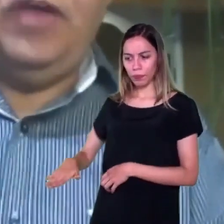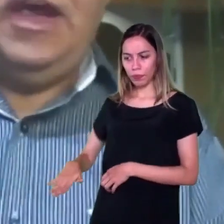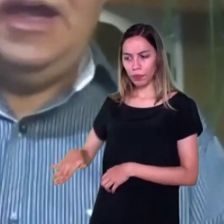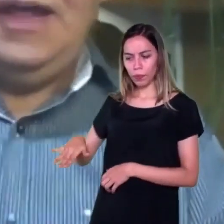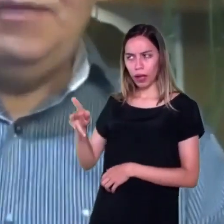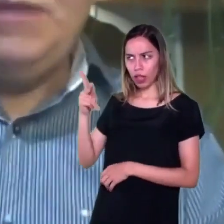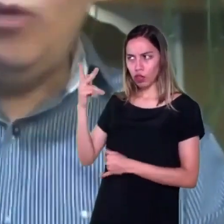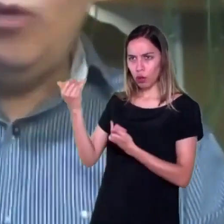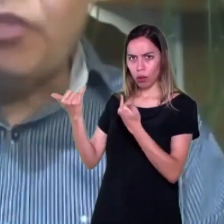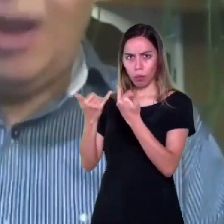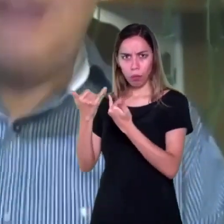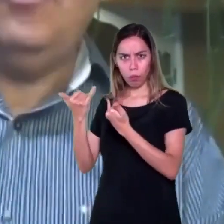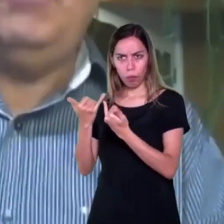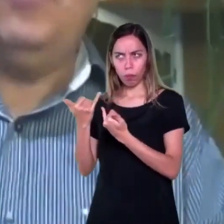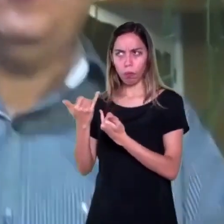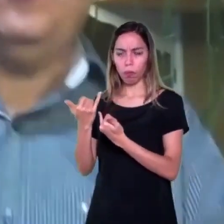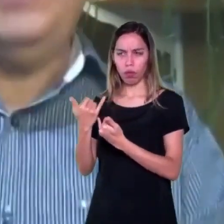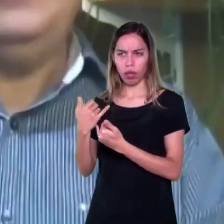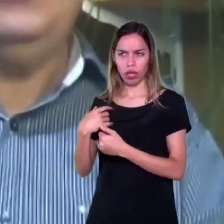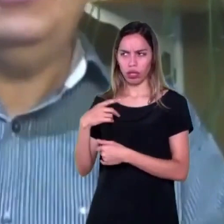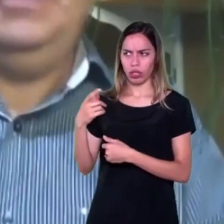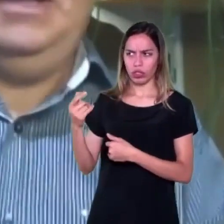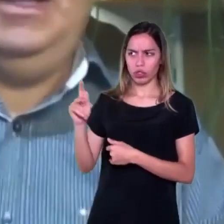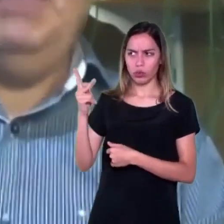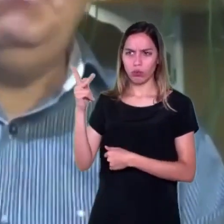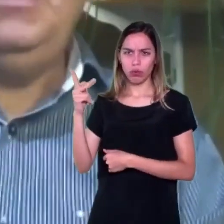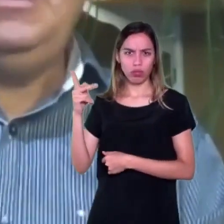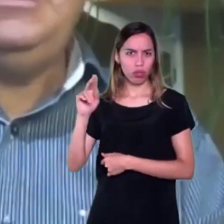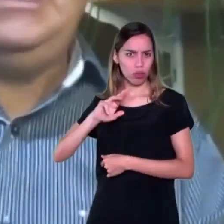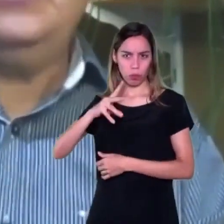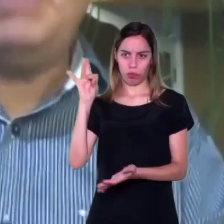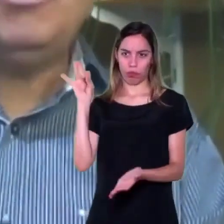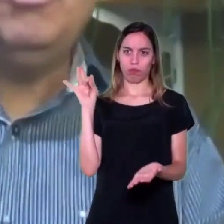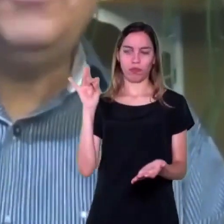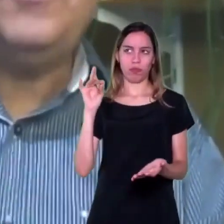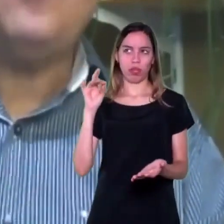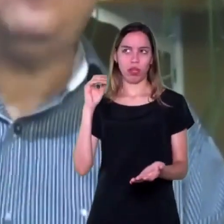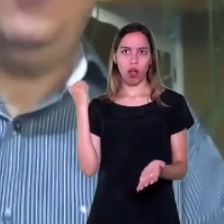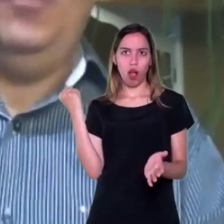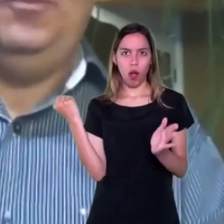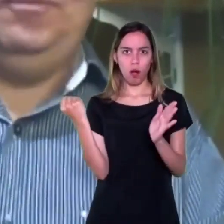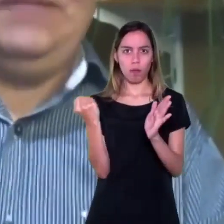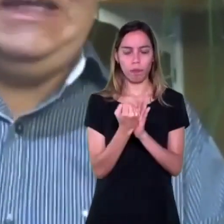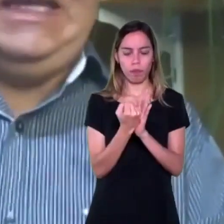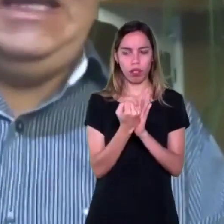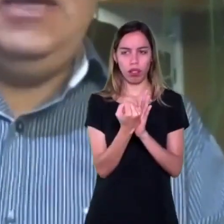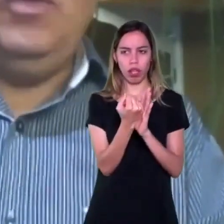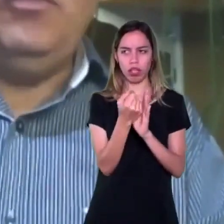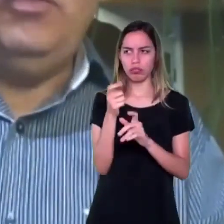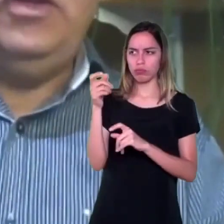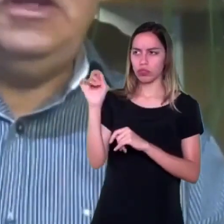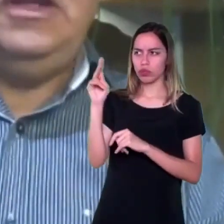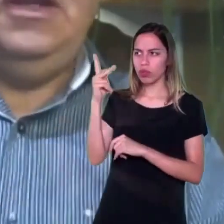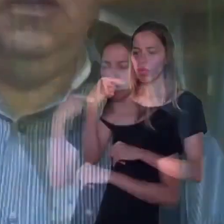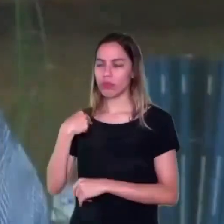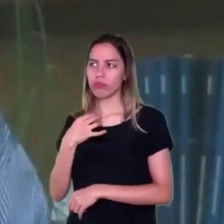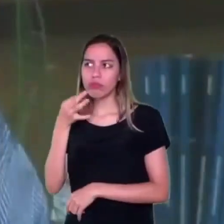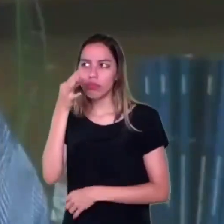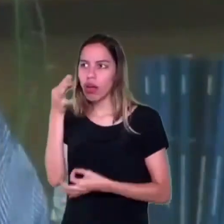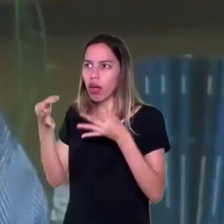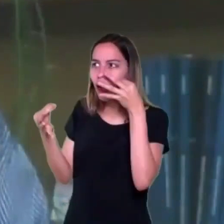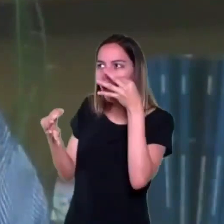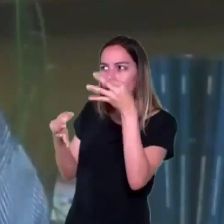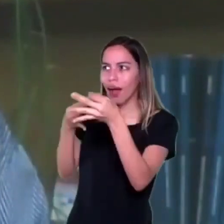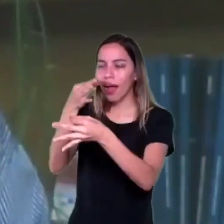histórias não oficiais da minha cidade me chamaram muita atenção. E quando eu fui